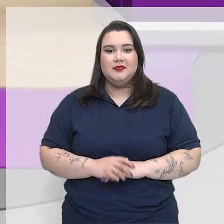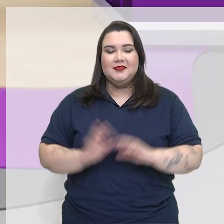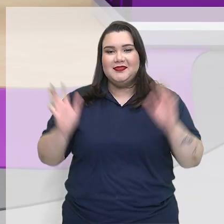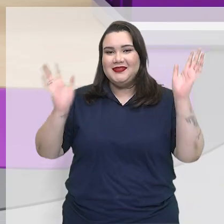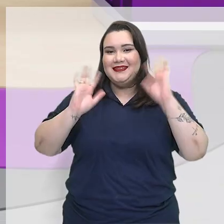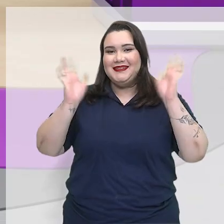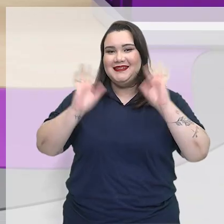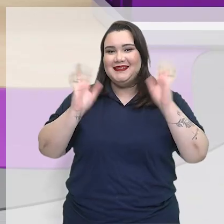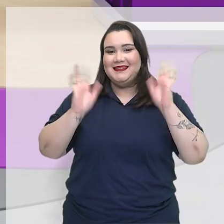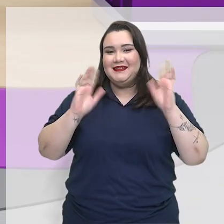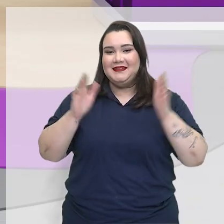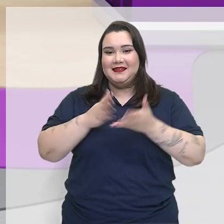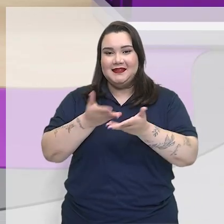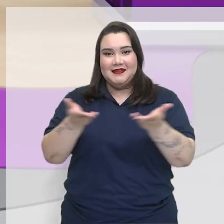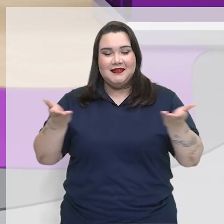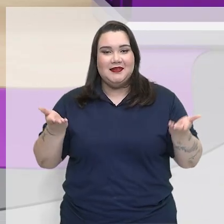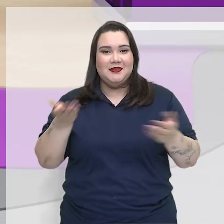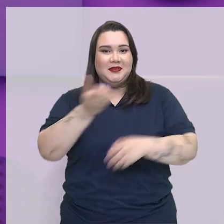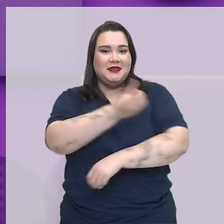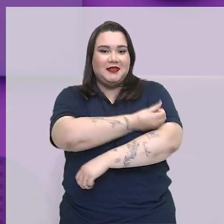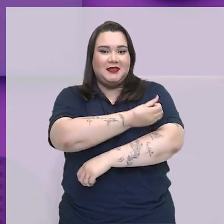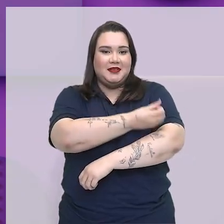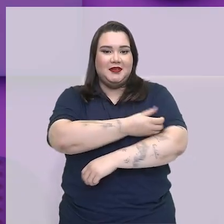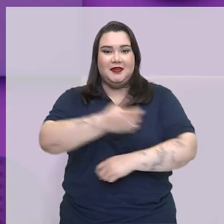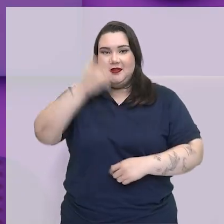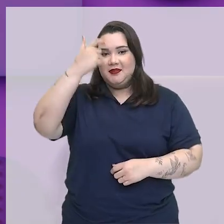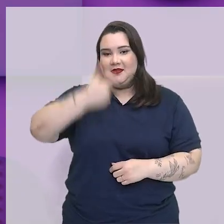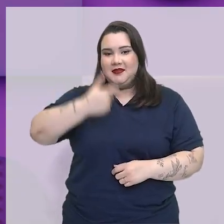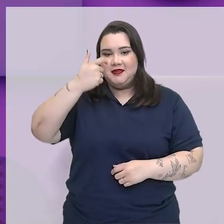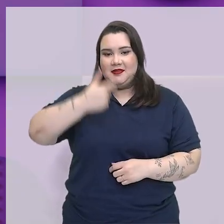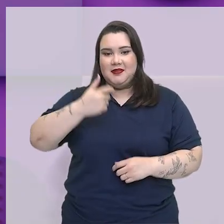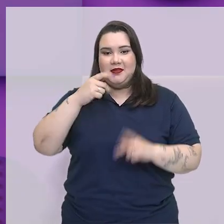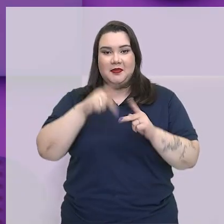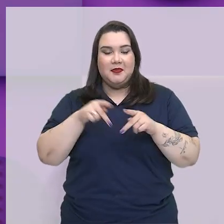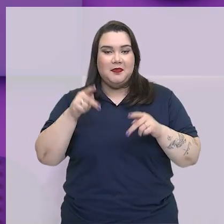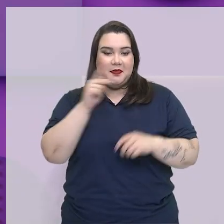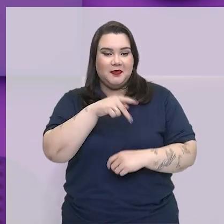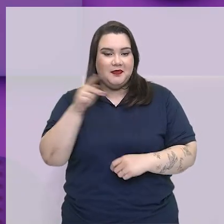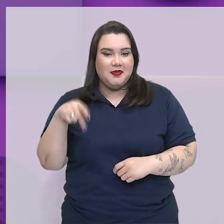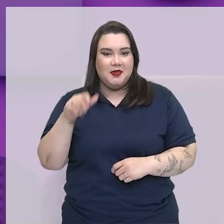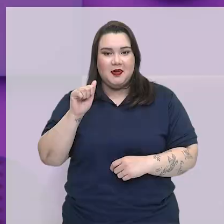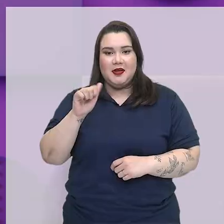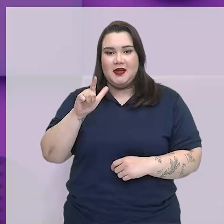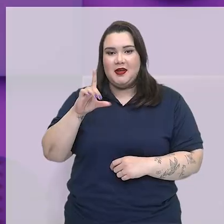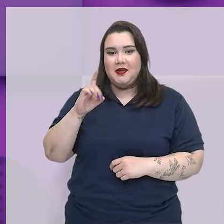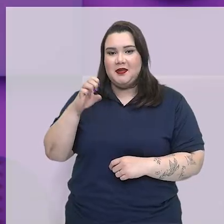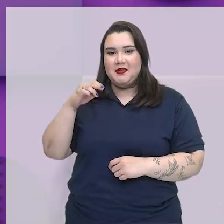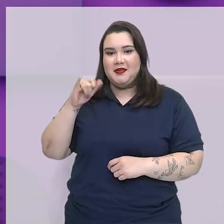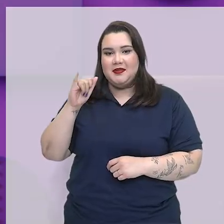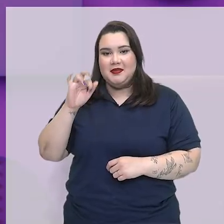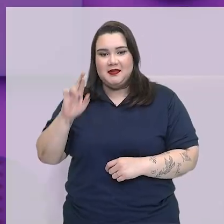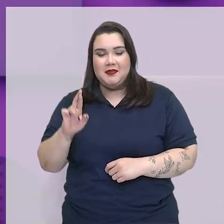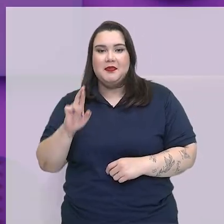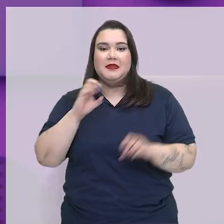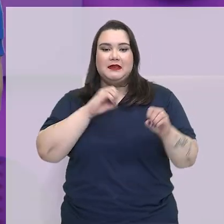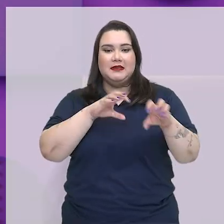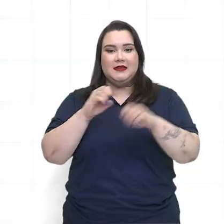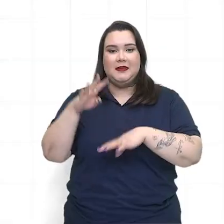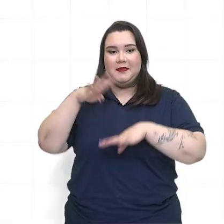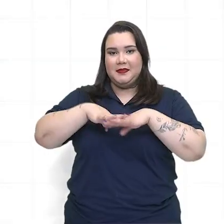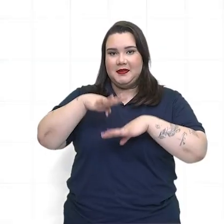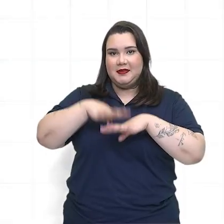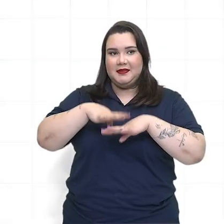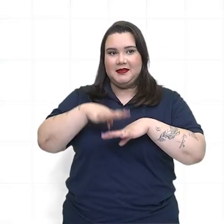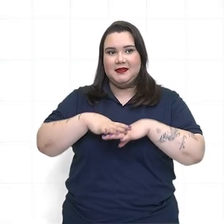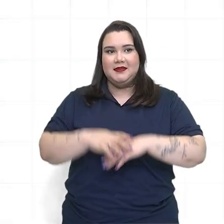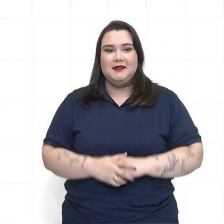Olá, meu povo do sexto aninho! Eu sou o professor Aldemir Malveira, de Matemática. Vejamos o